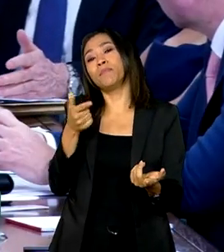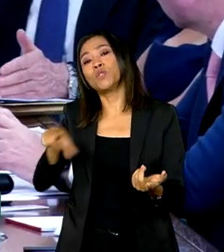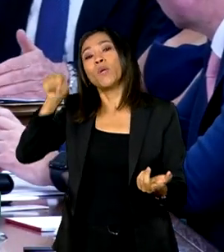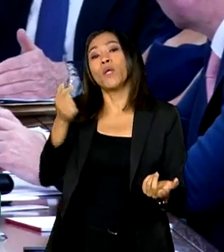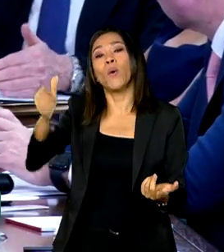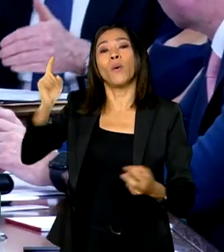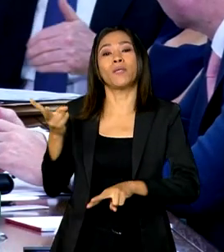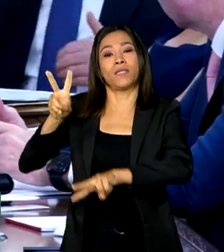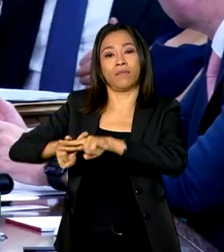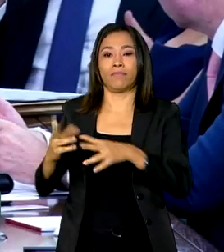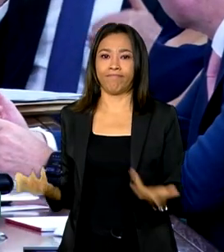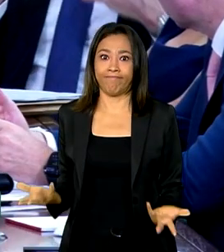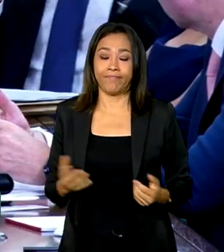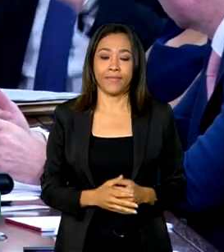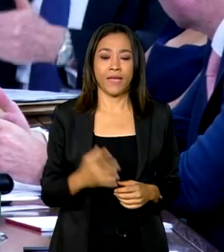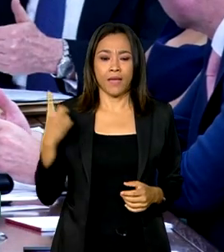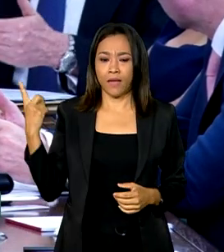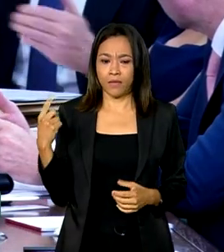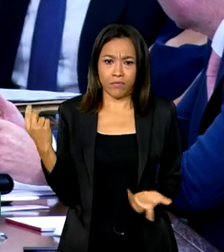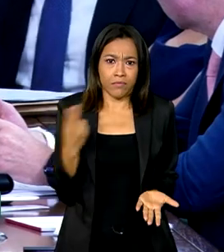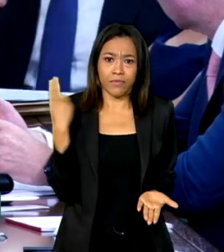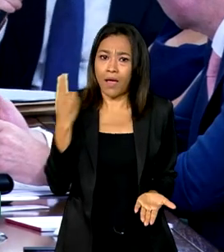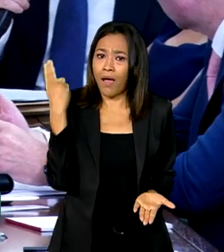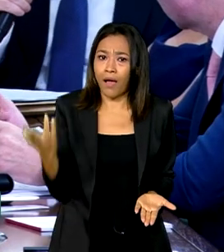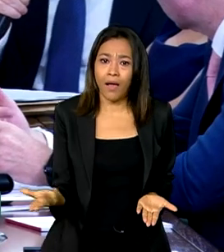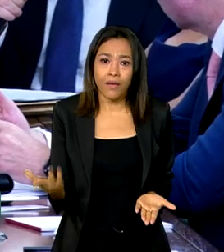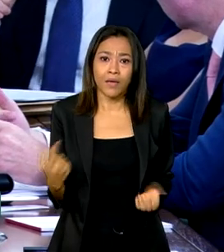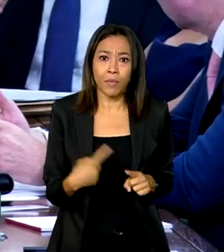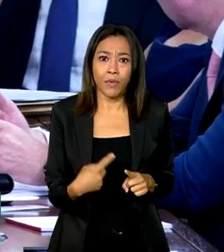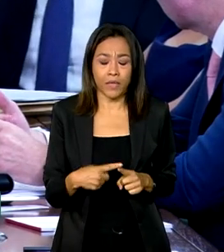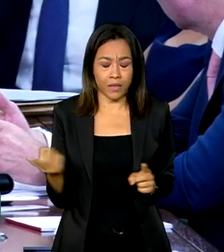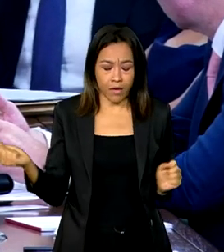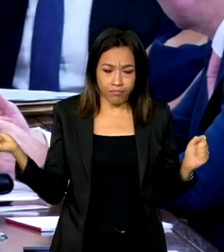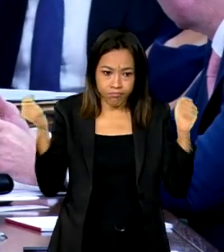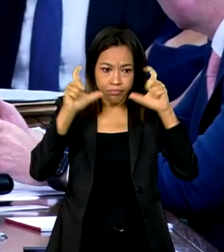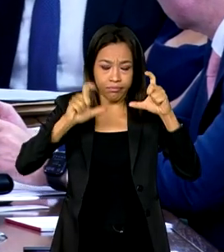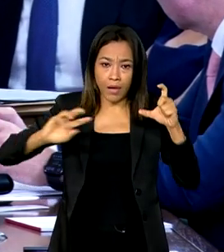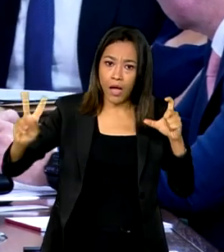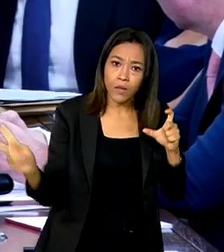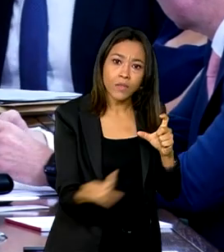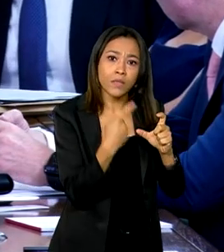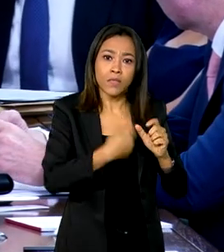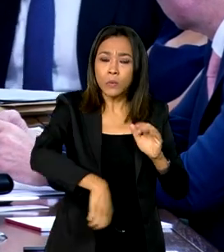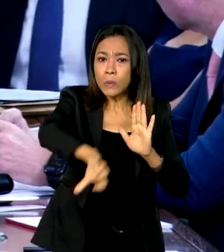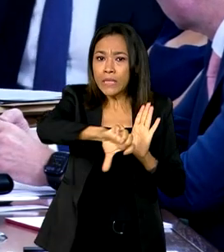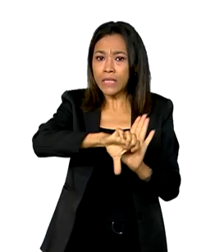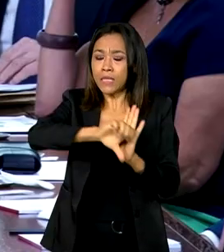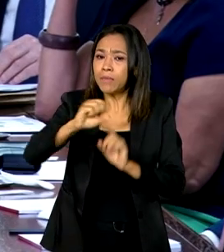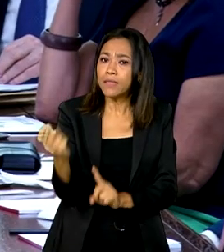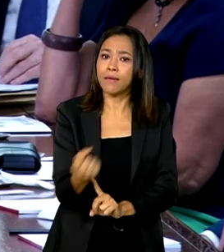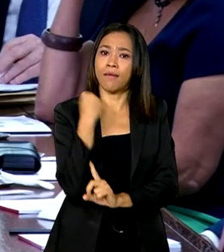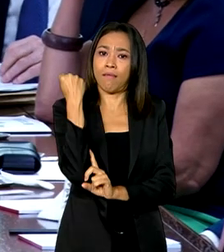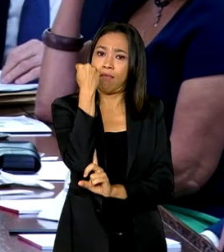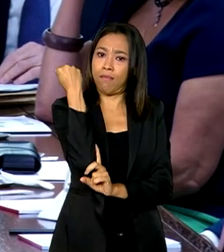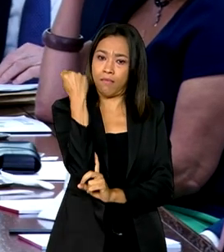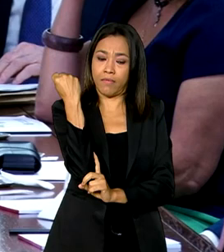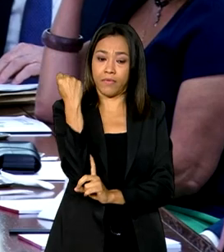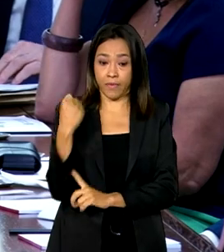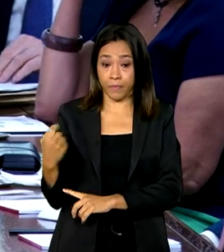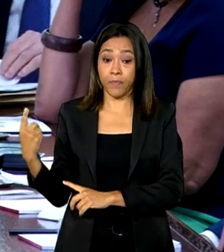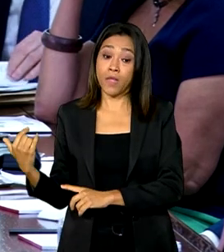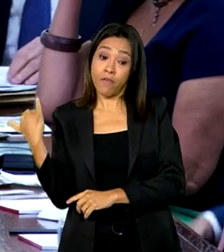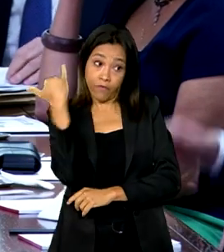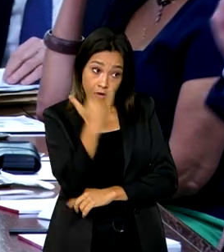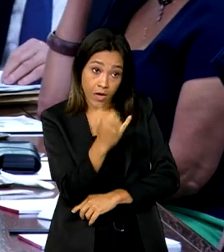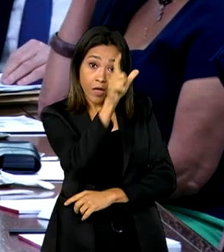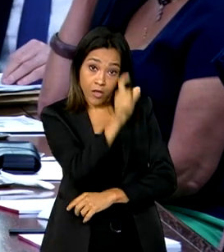possível tendo em vista o enorme potencial lesivo desse crime gravíssimo vossa excelência